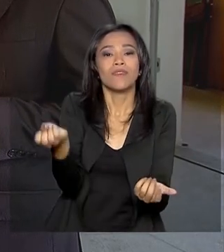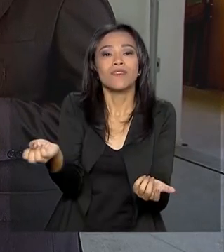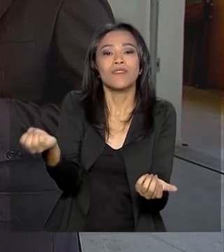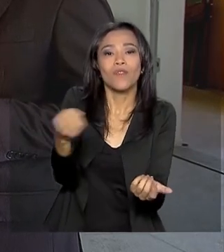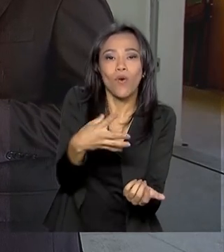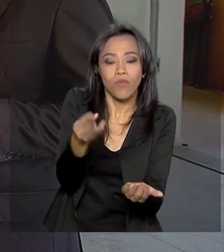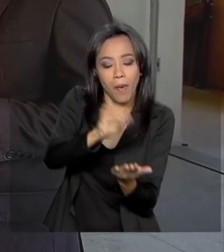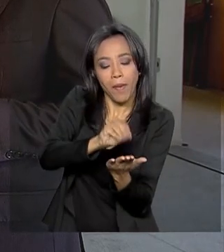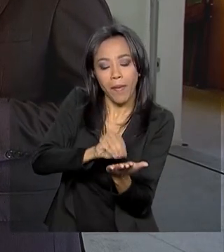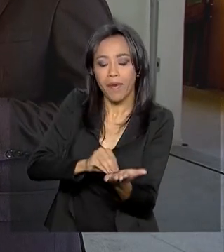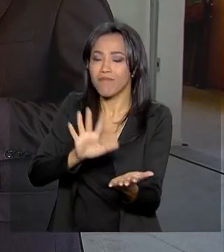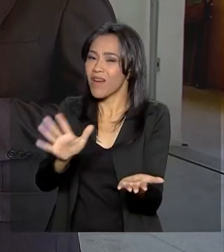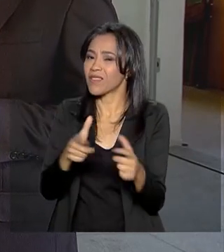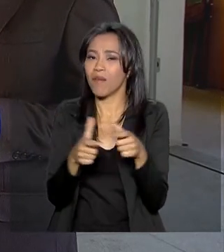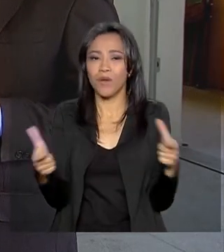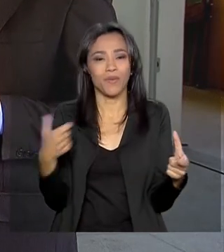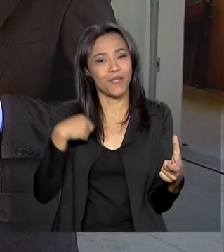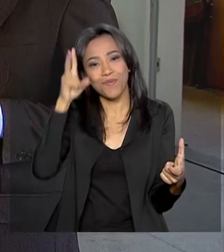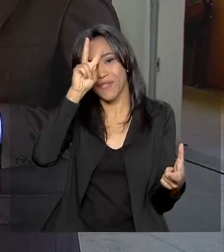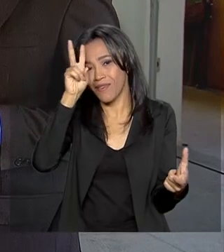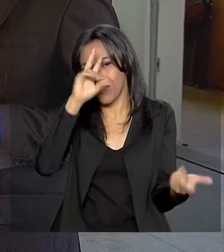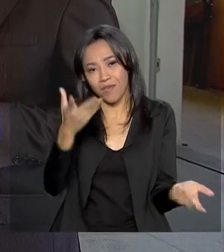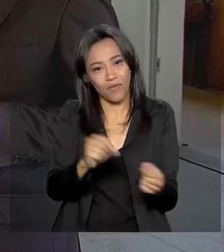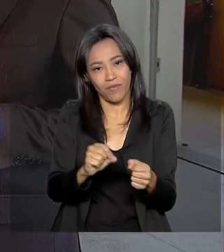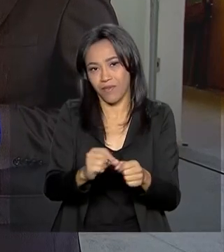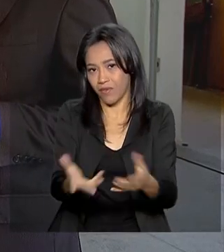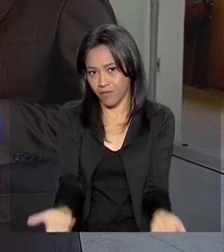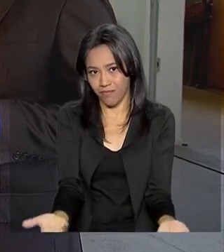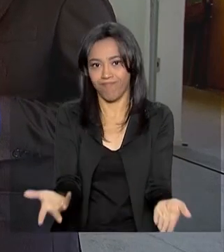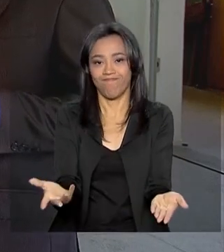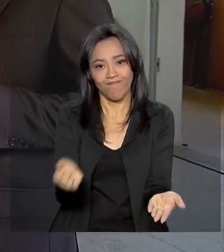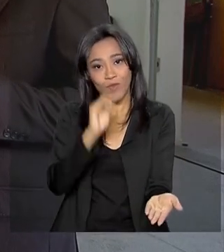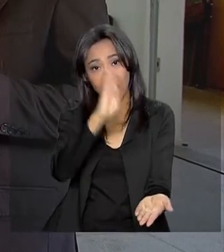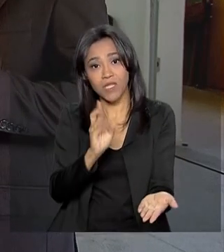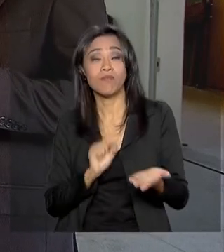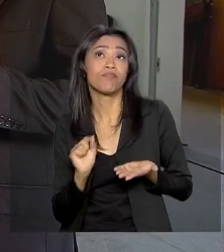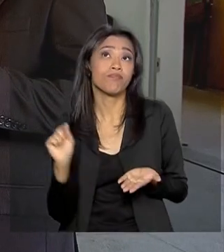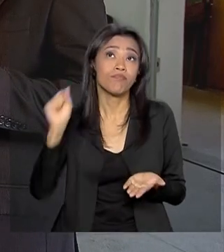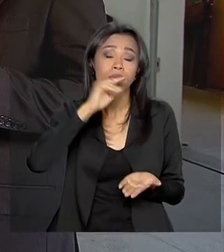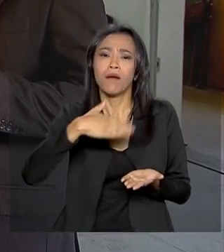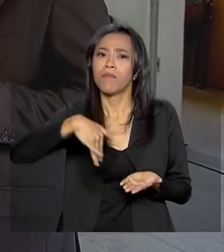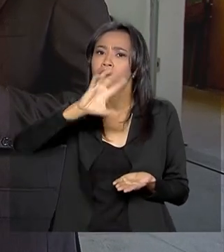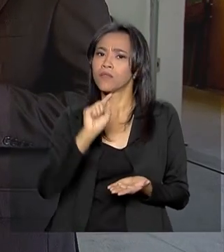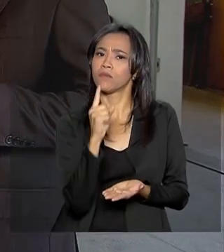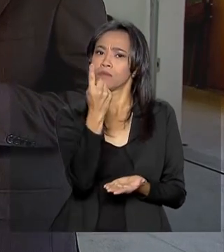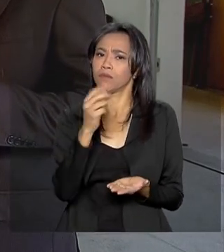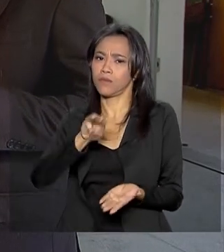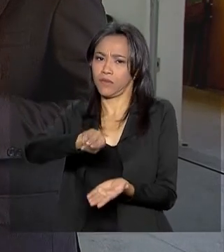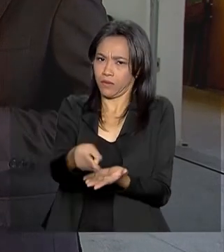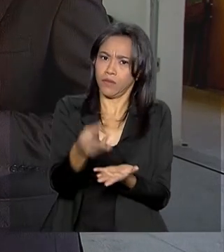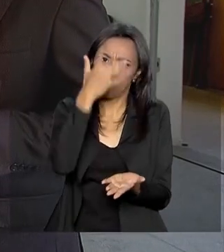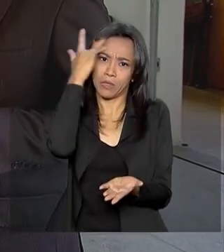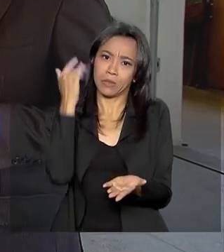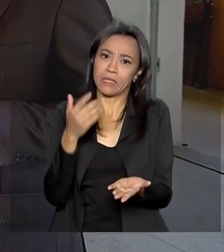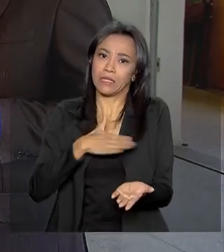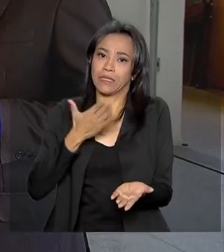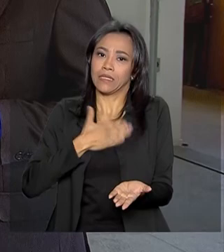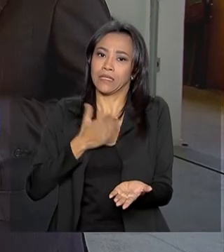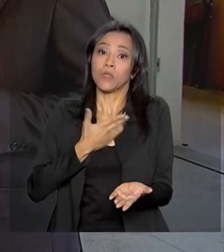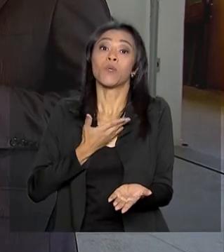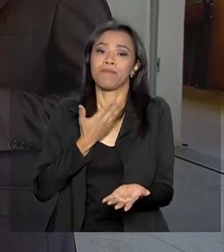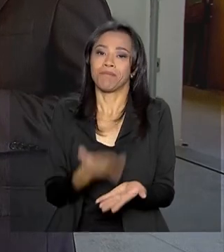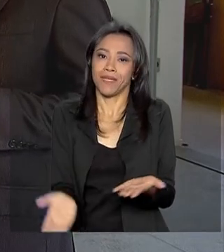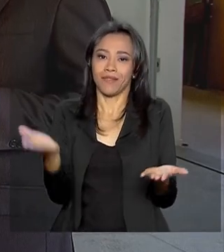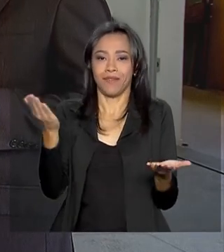mundo se lembra ou consegue fazê-lo. Em todo o Brasil, mais de um milhão de pessoas correm o risco de